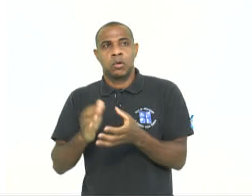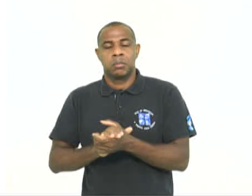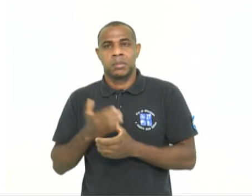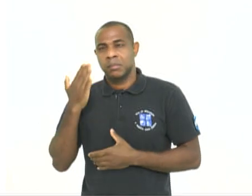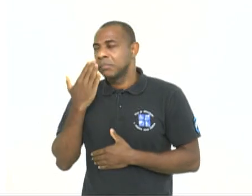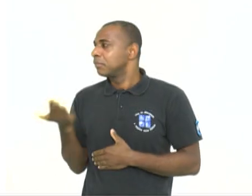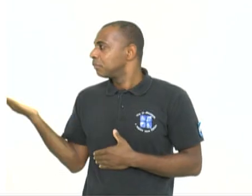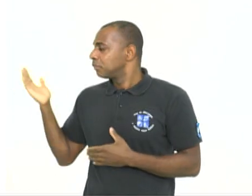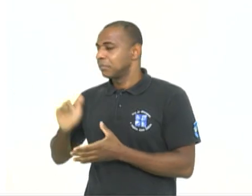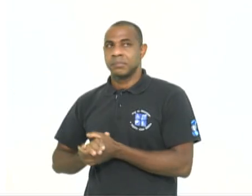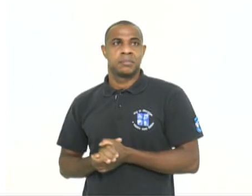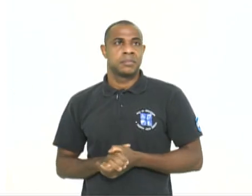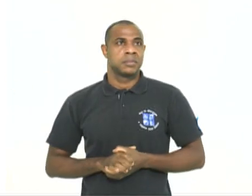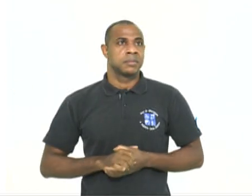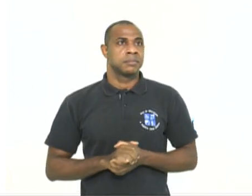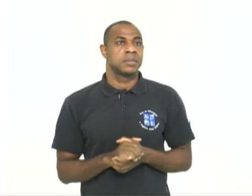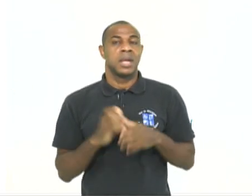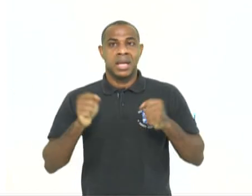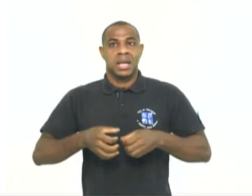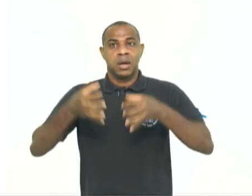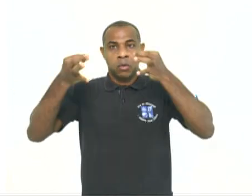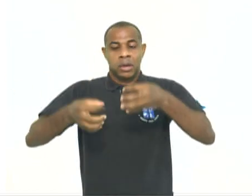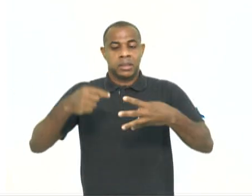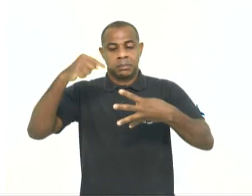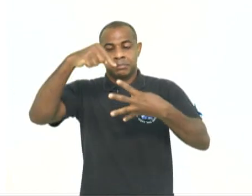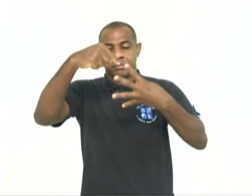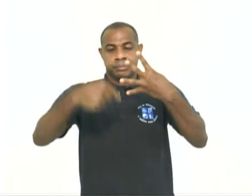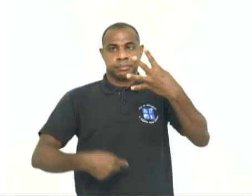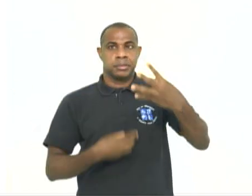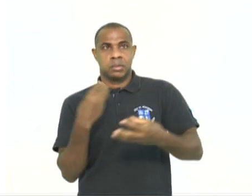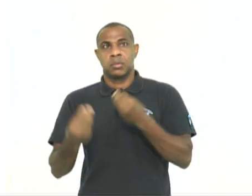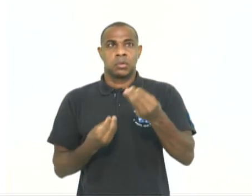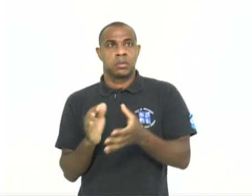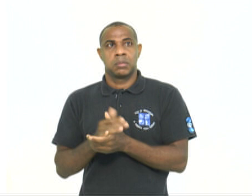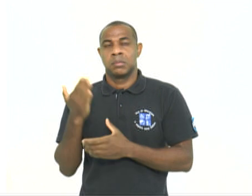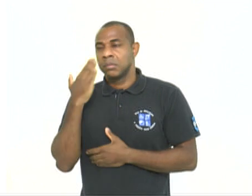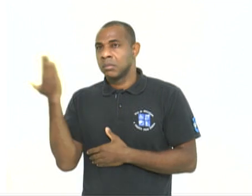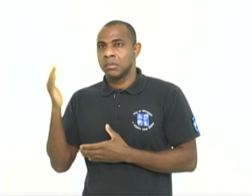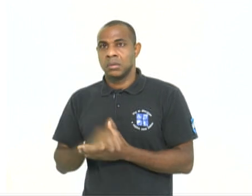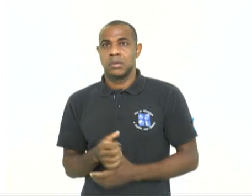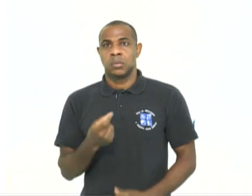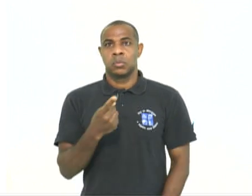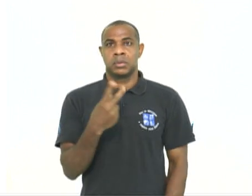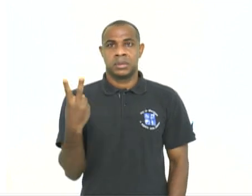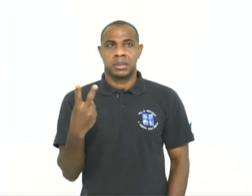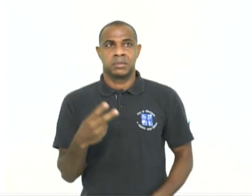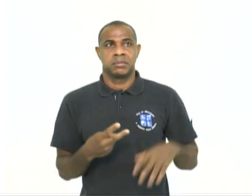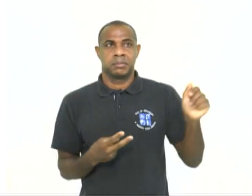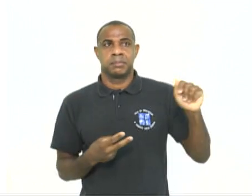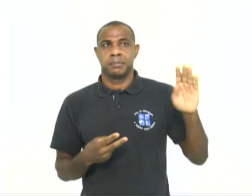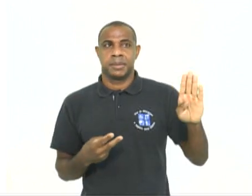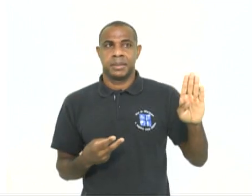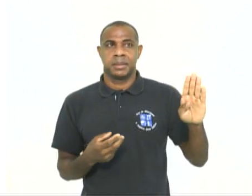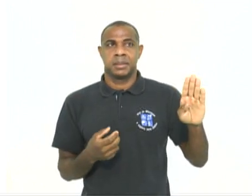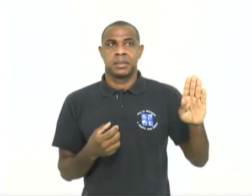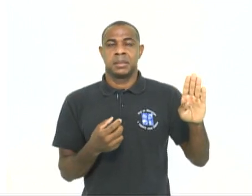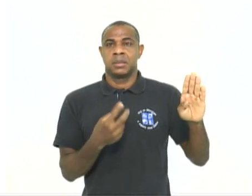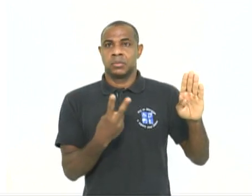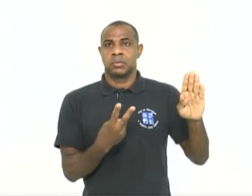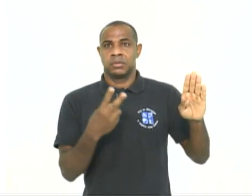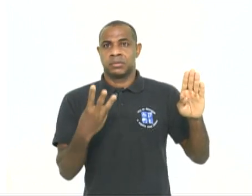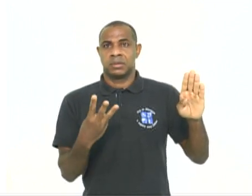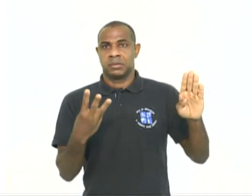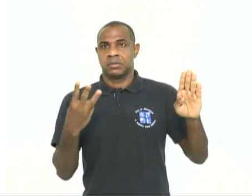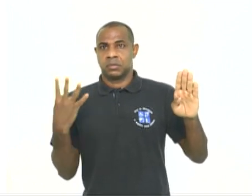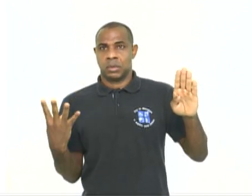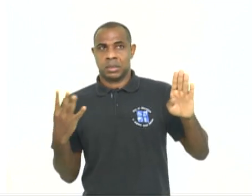a dificuldade de defesa. São corretas as afirmativas, letra A, 1 e 3, letra B, 2, 3 e